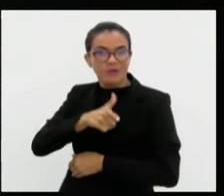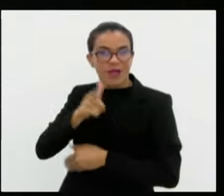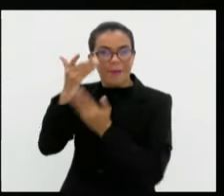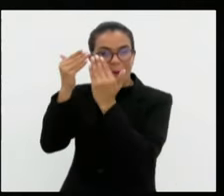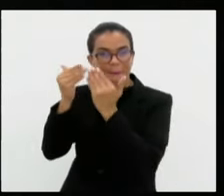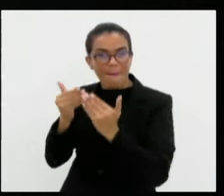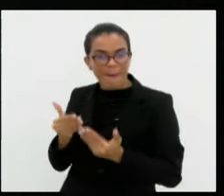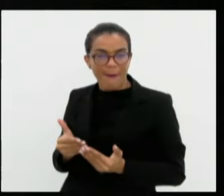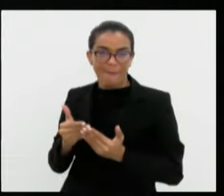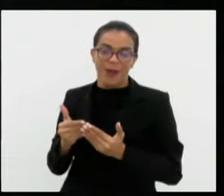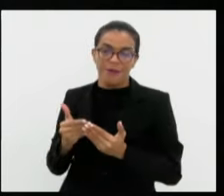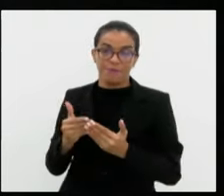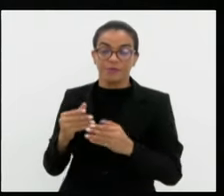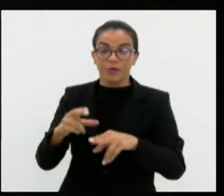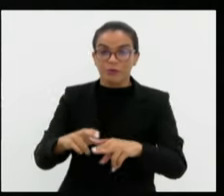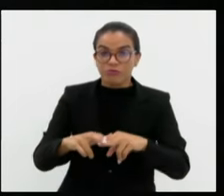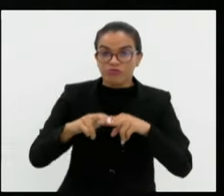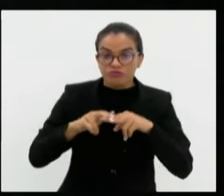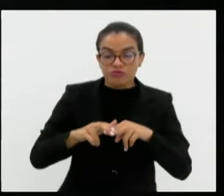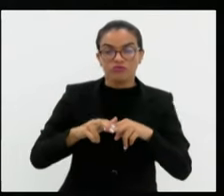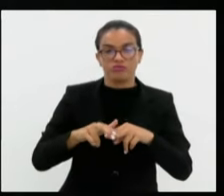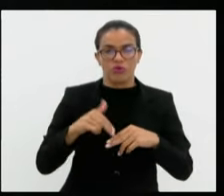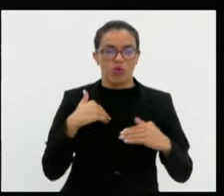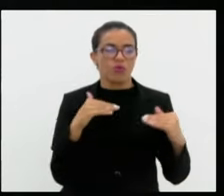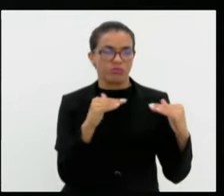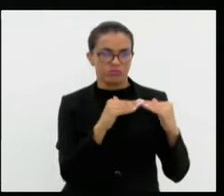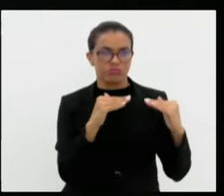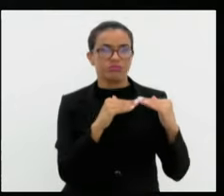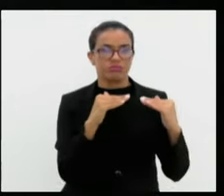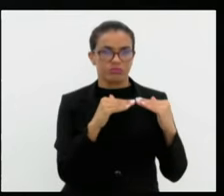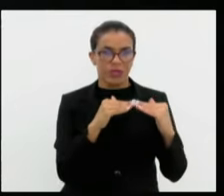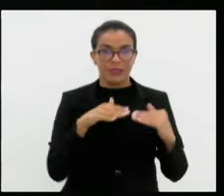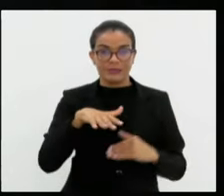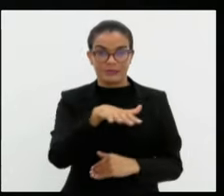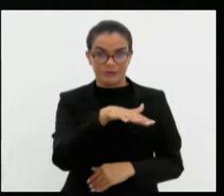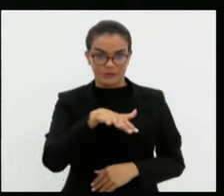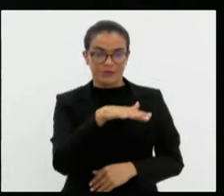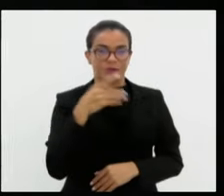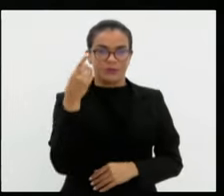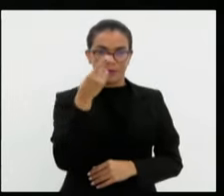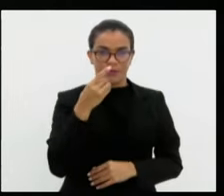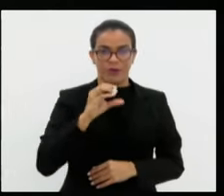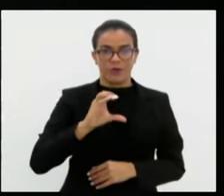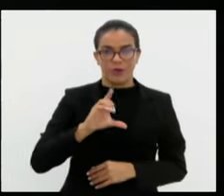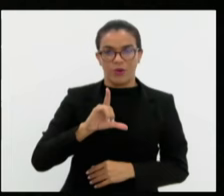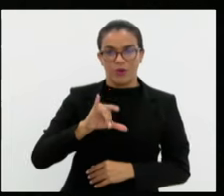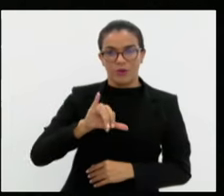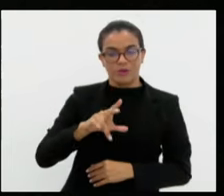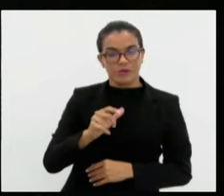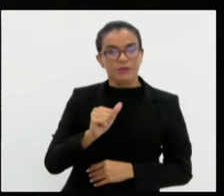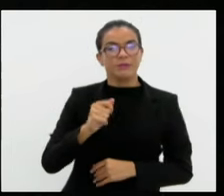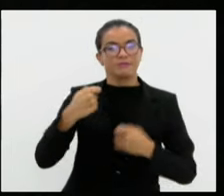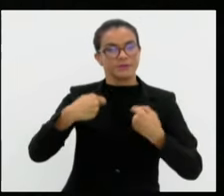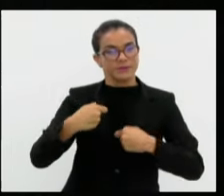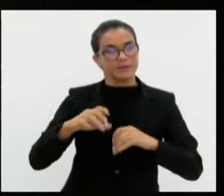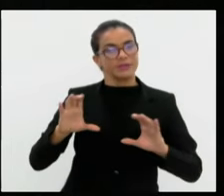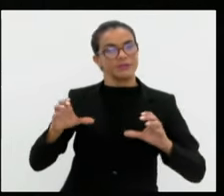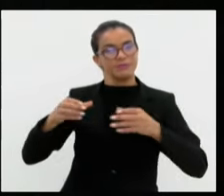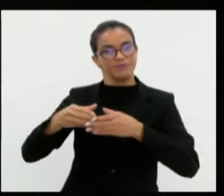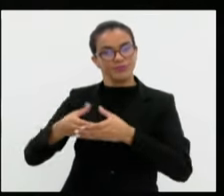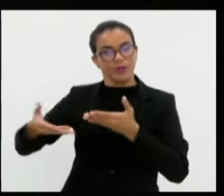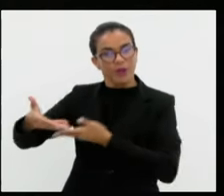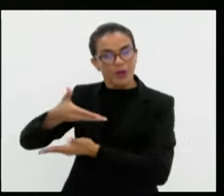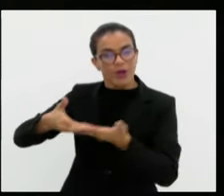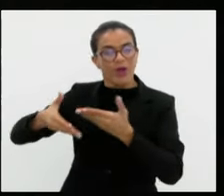respaldo, e eu quero dizer aqui que concordo que o caso da deputada Lucinha vá para a Comissão de Ética, mas